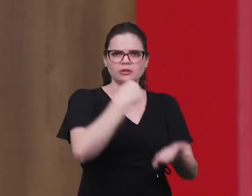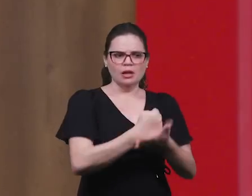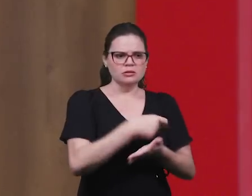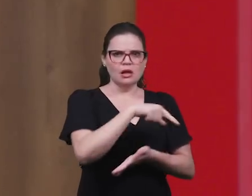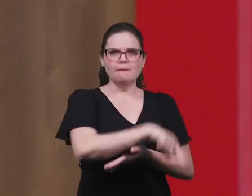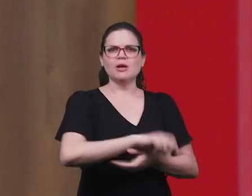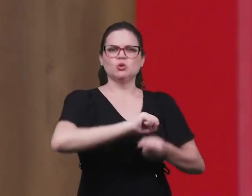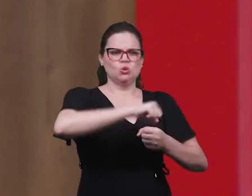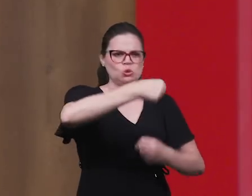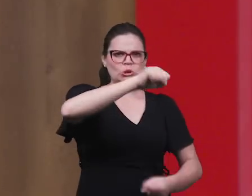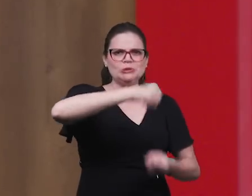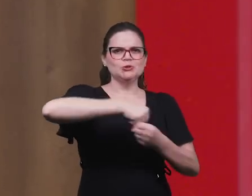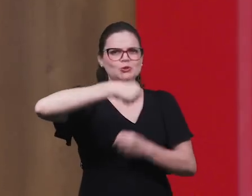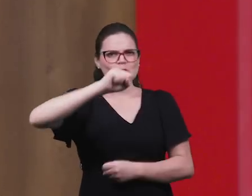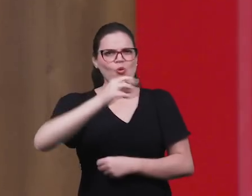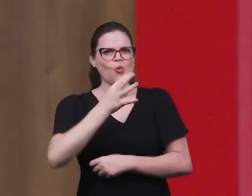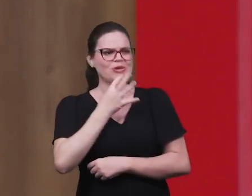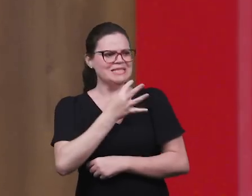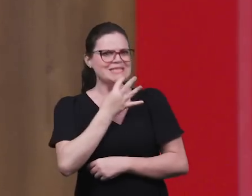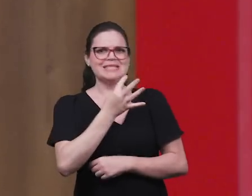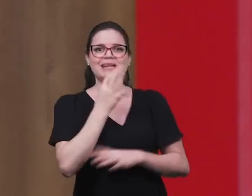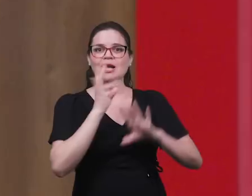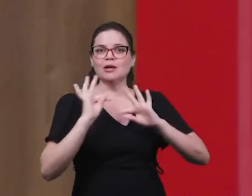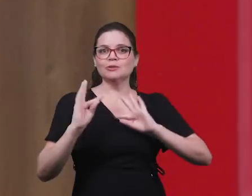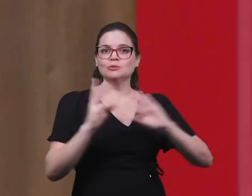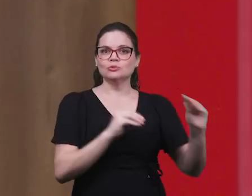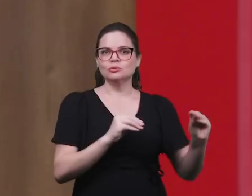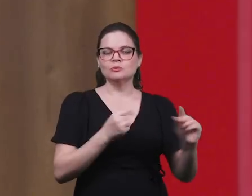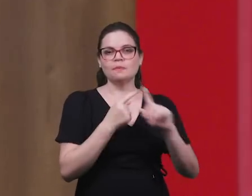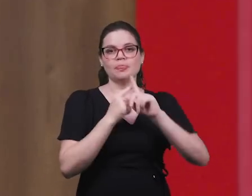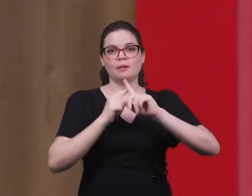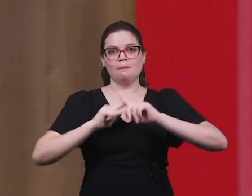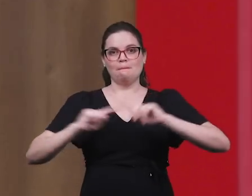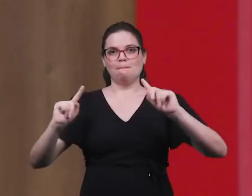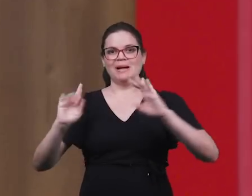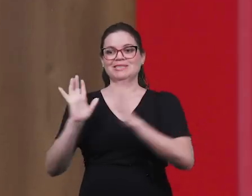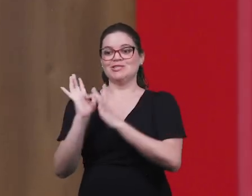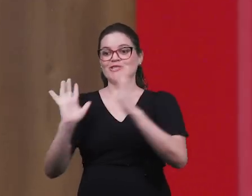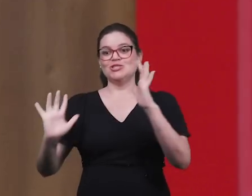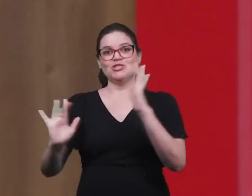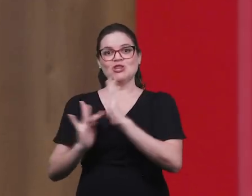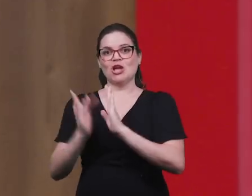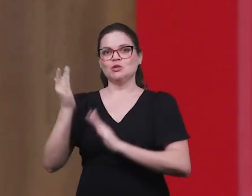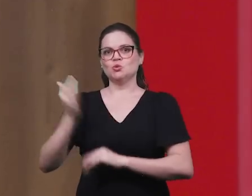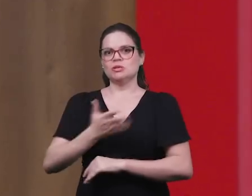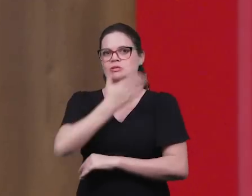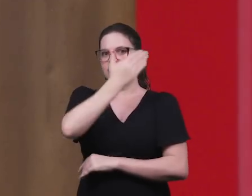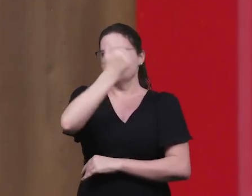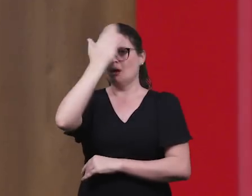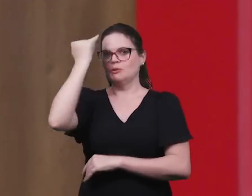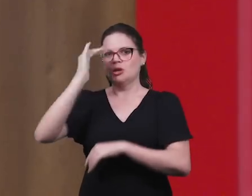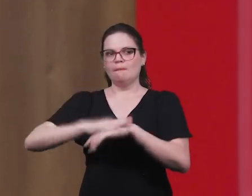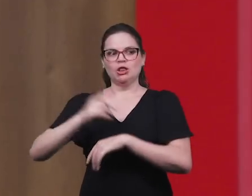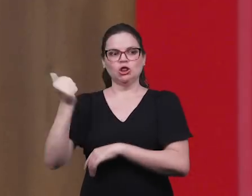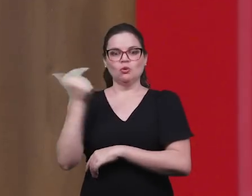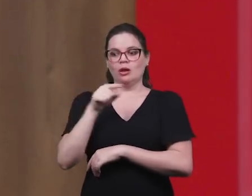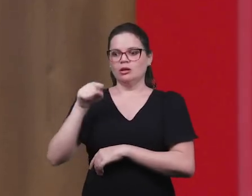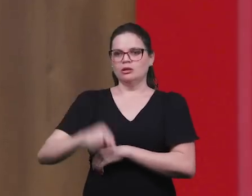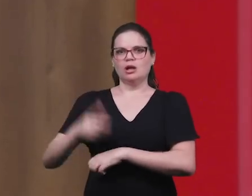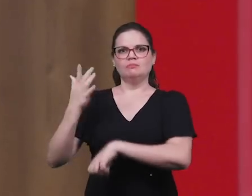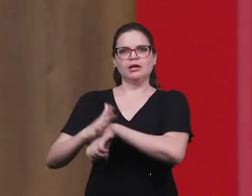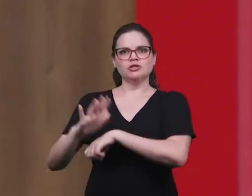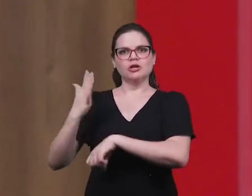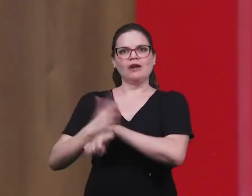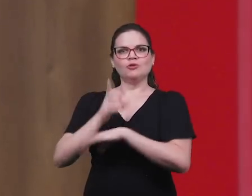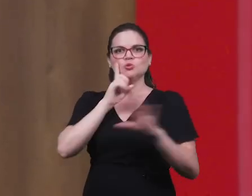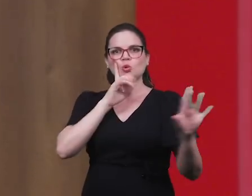Escrituras, mas Jesus, ele aplicava aquilo na vida diária de uma forma tal que as pessoas até mesmo se espantavam.